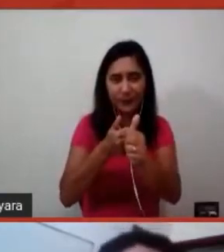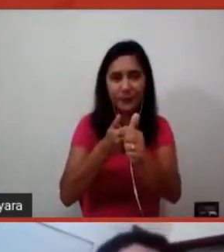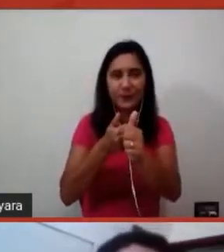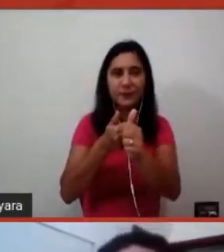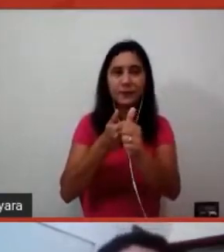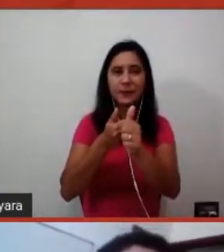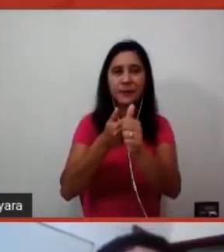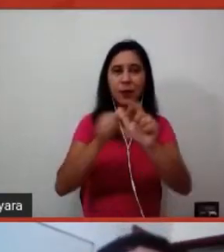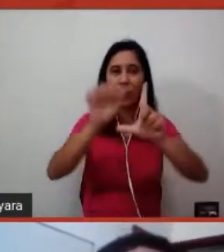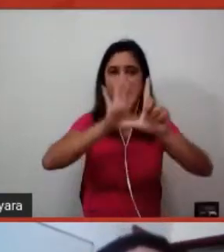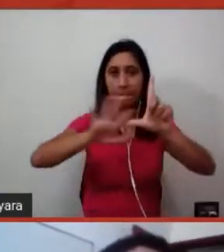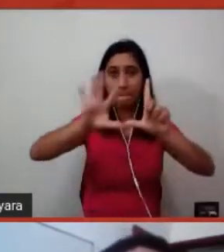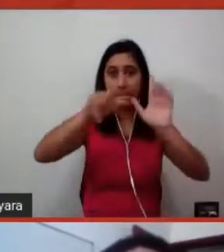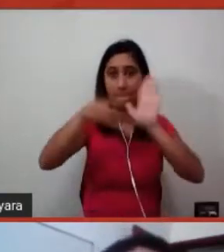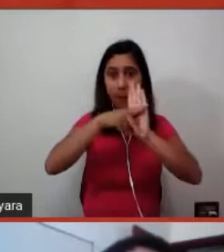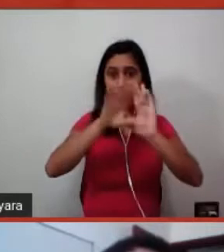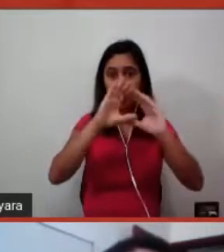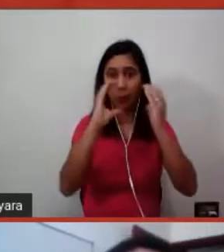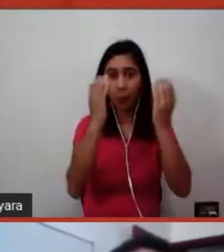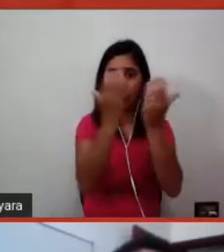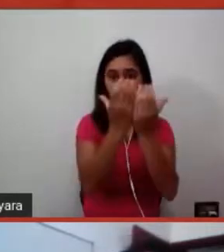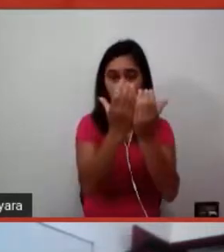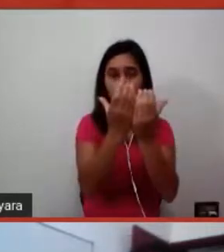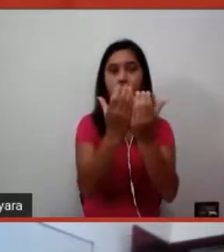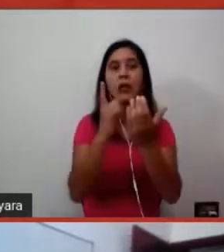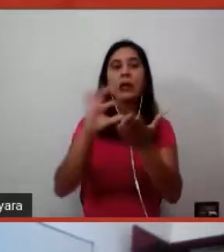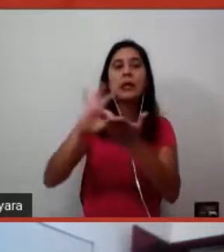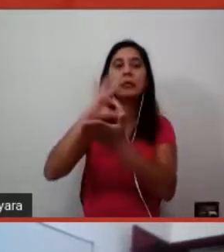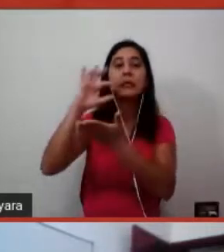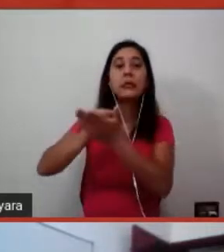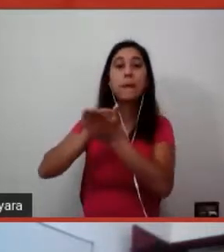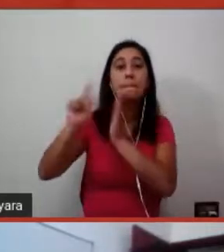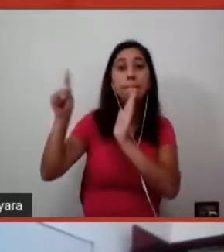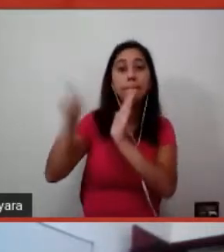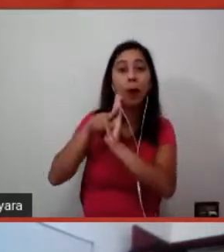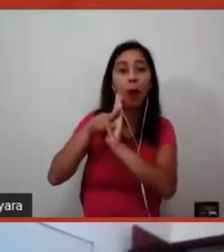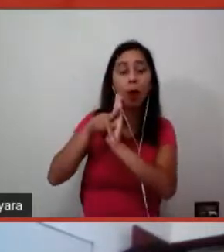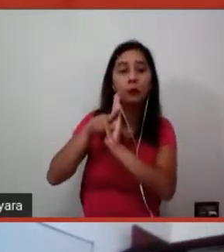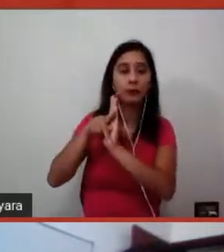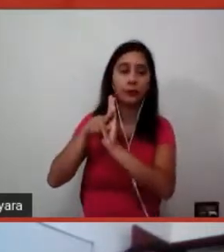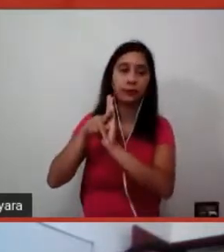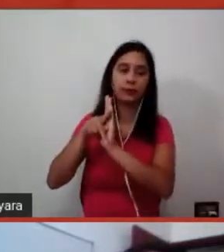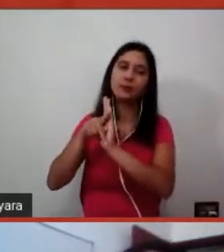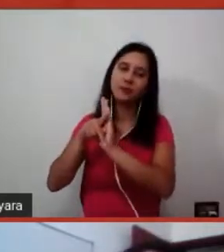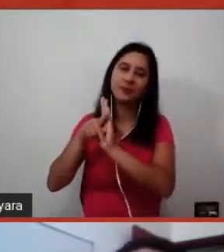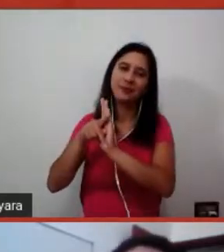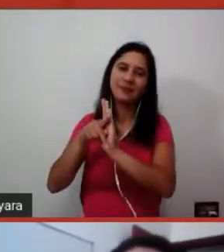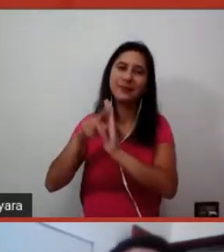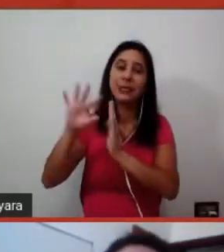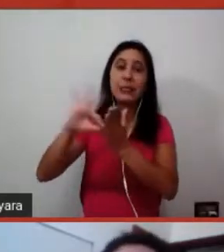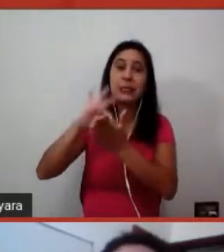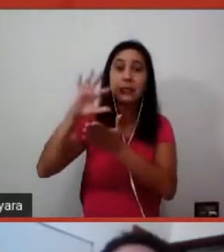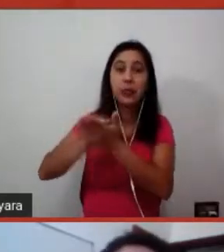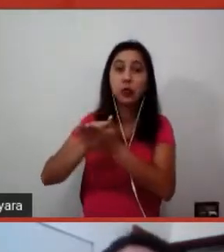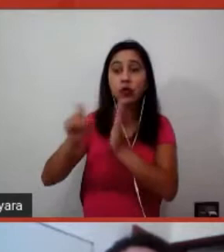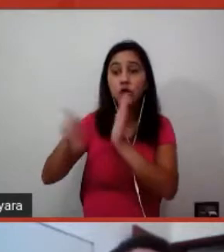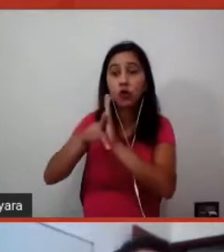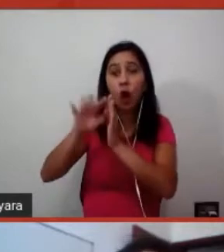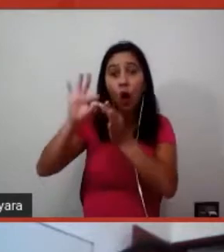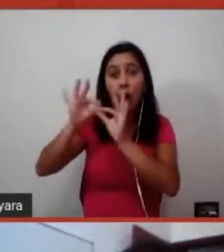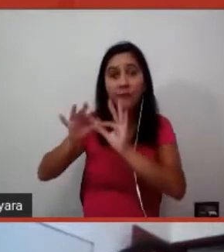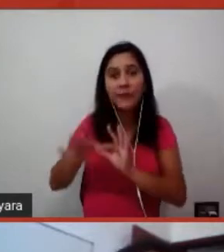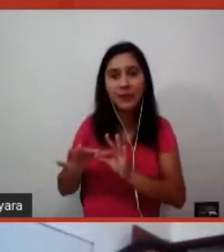da plataforma do Congresso, né? Foram feitas inscrições específicas foi feita uma inscrição específica para as oficinas,